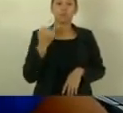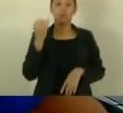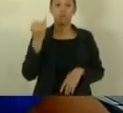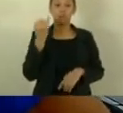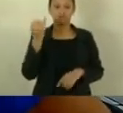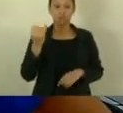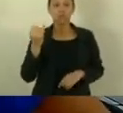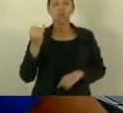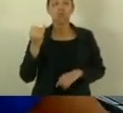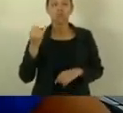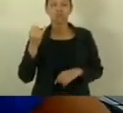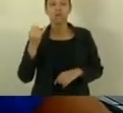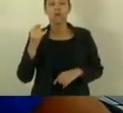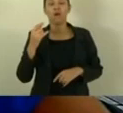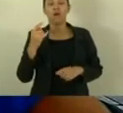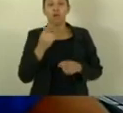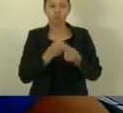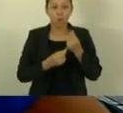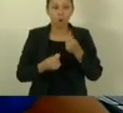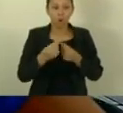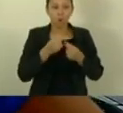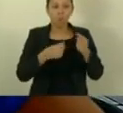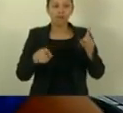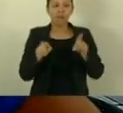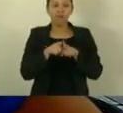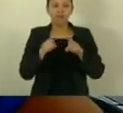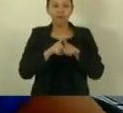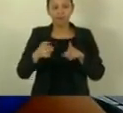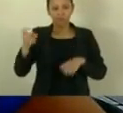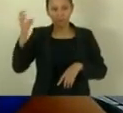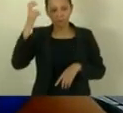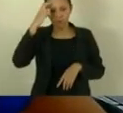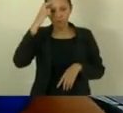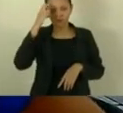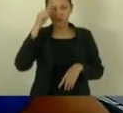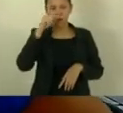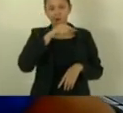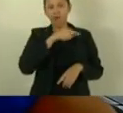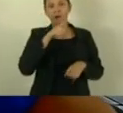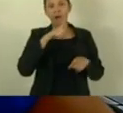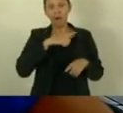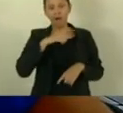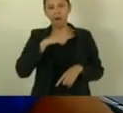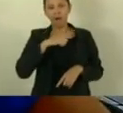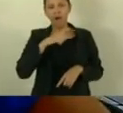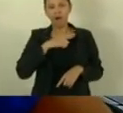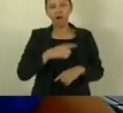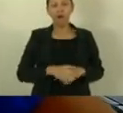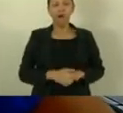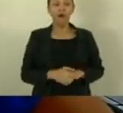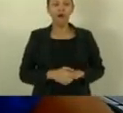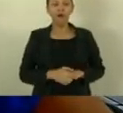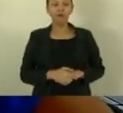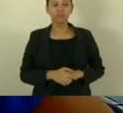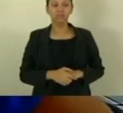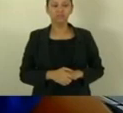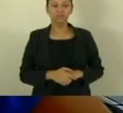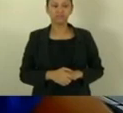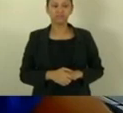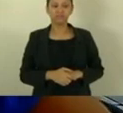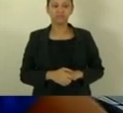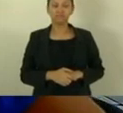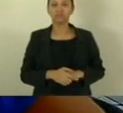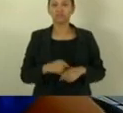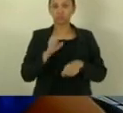econômica e cultural que Itapemirim representa para o nosso Estado e